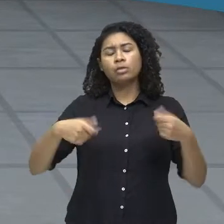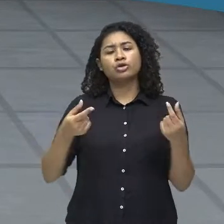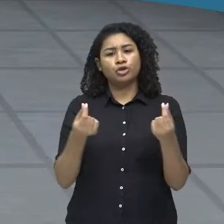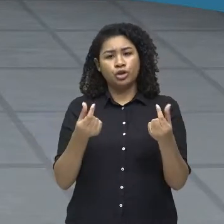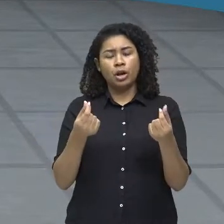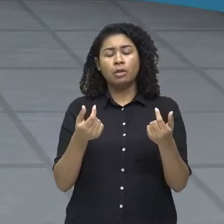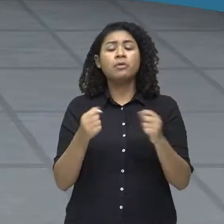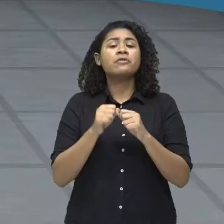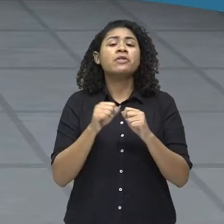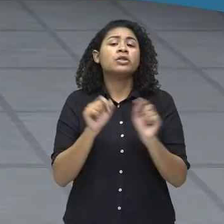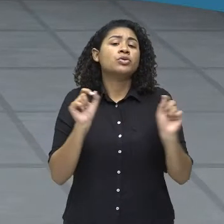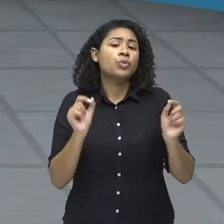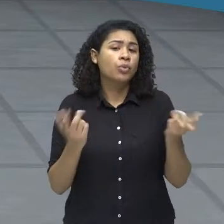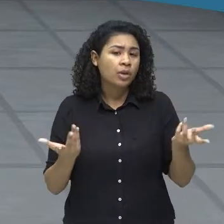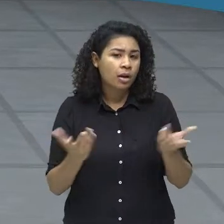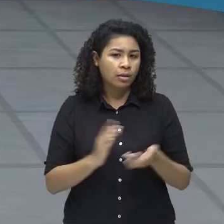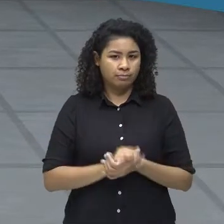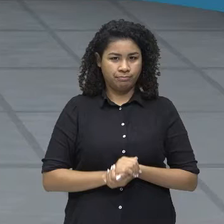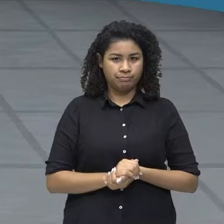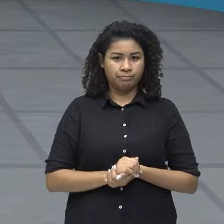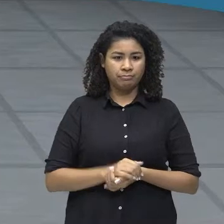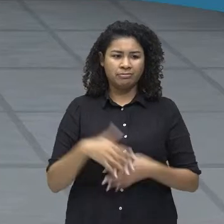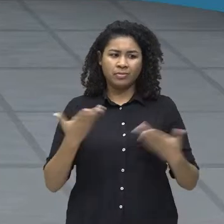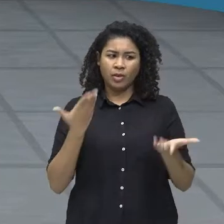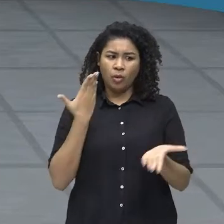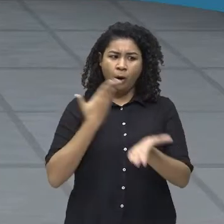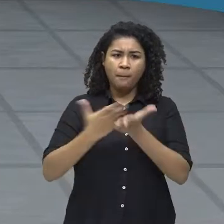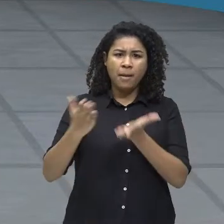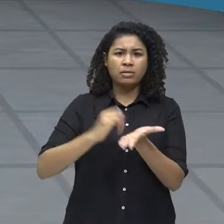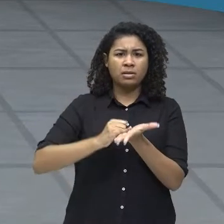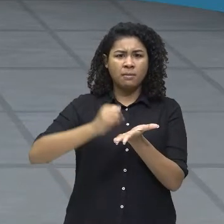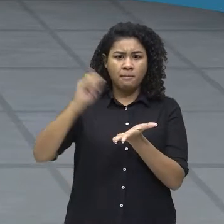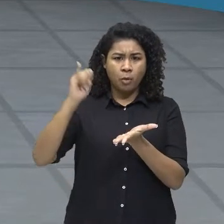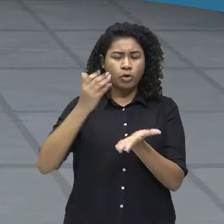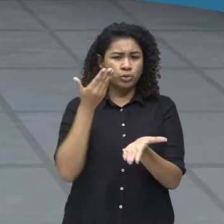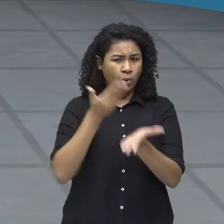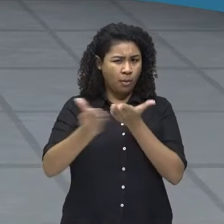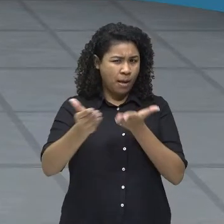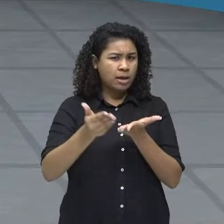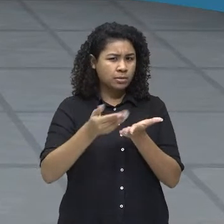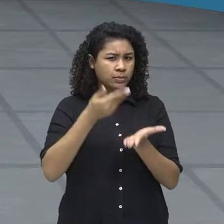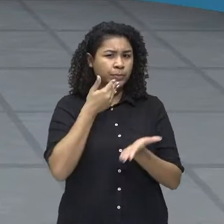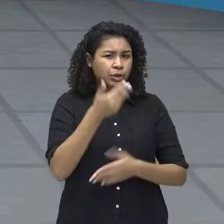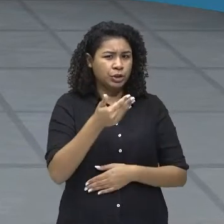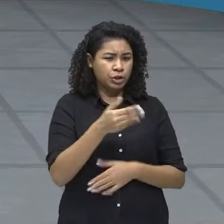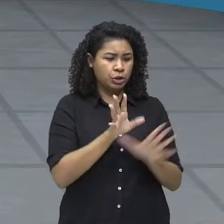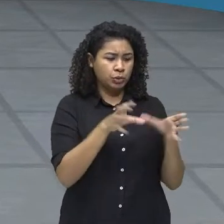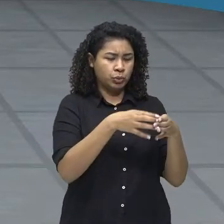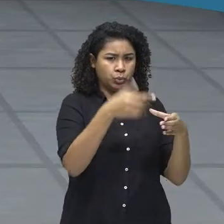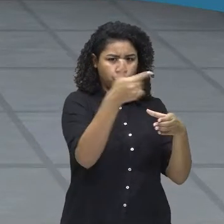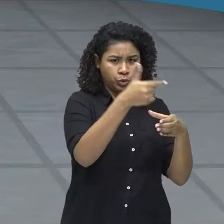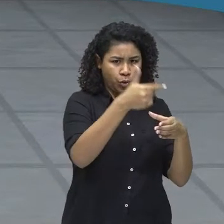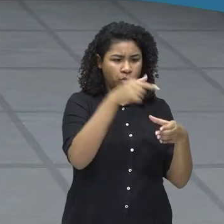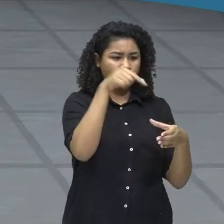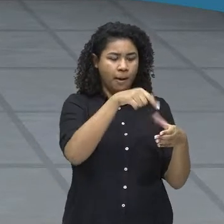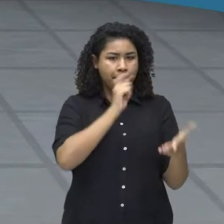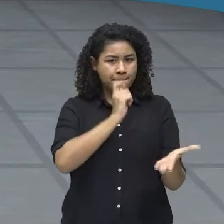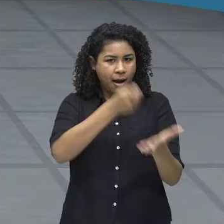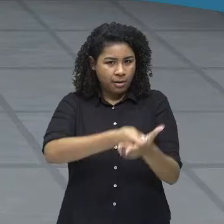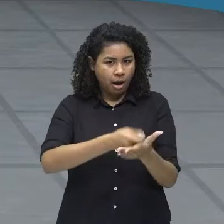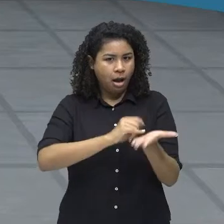que eu começo a cobrar imposto dos estados que não eram cobrados até então? Ou será que eu aumento o imposto daquela sociedade,